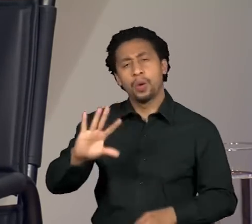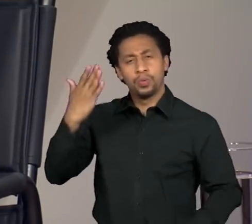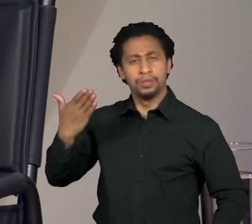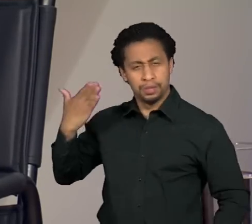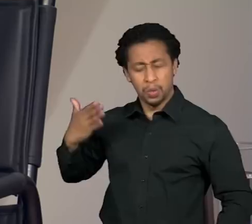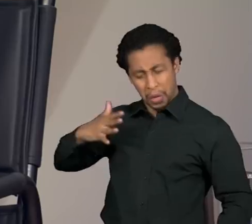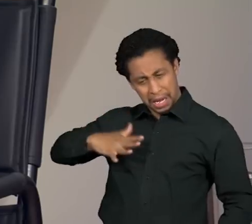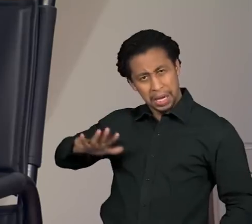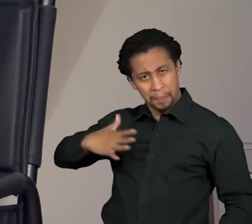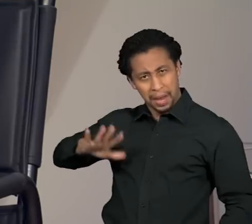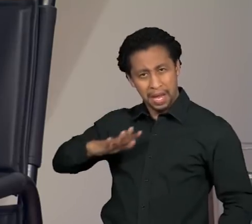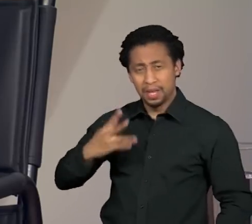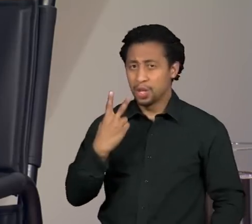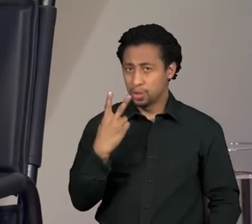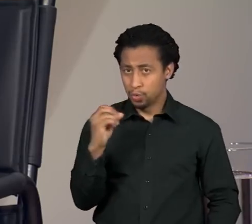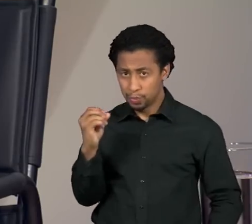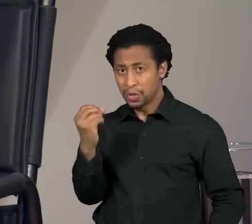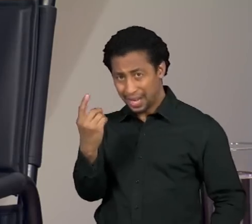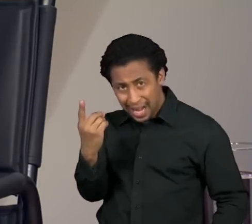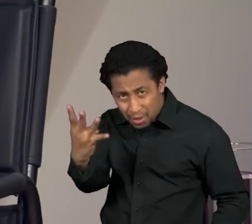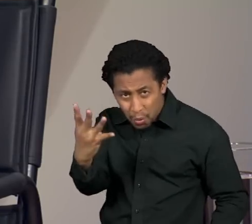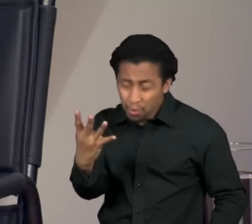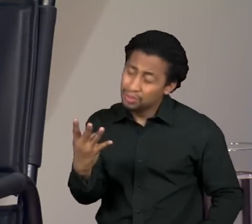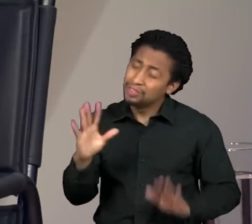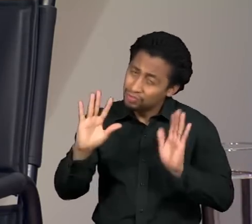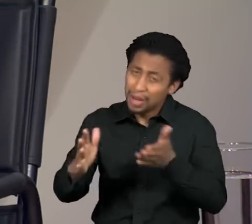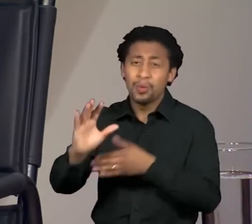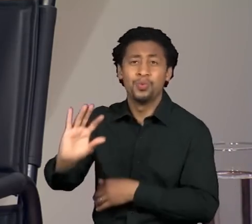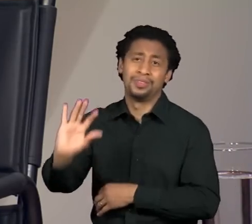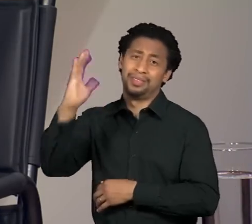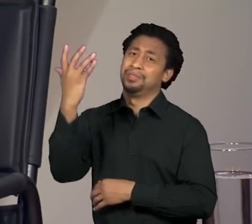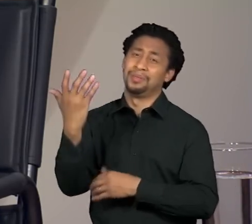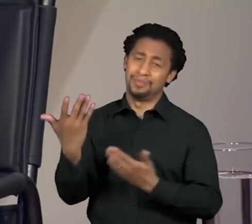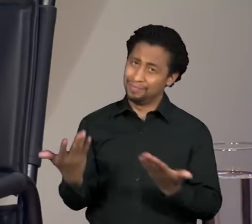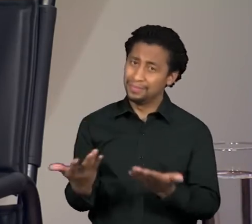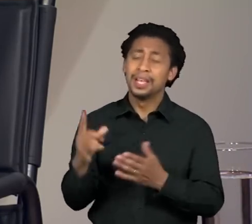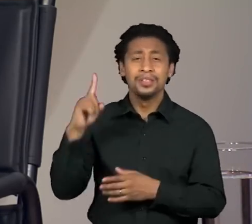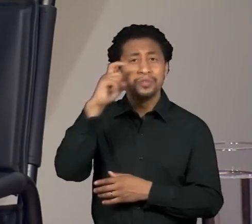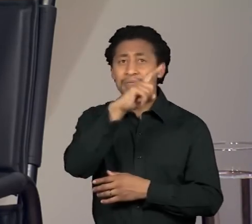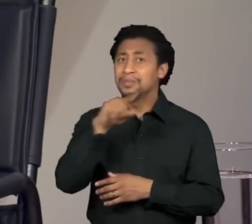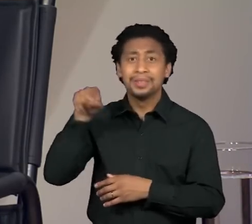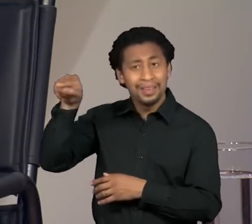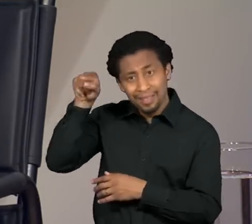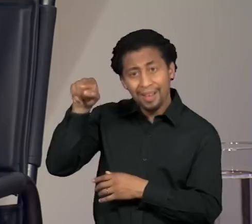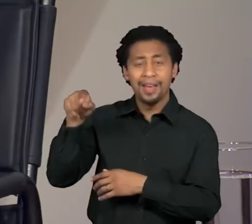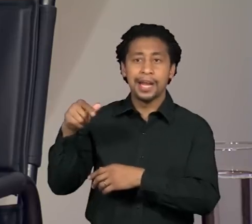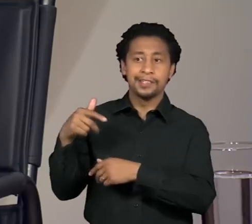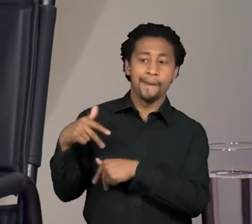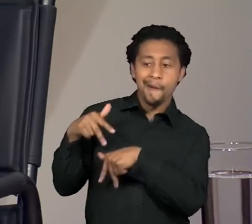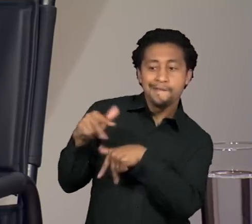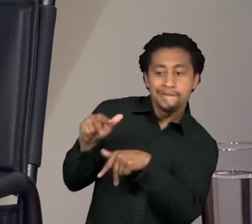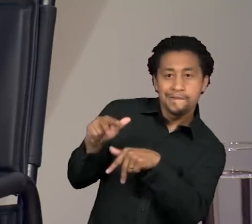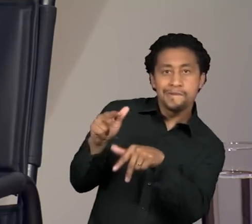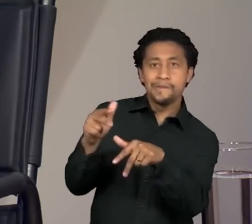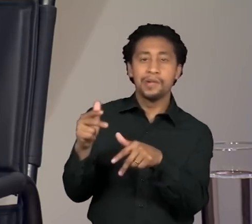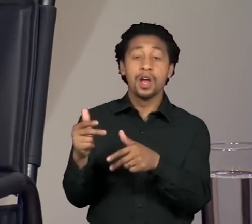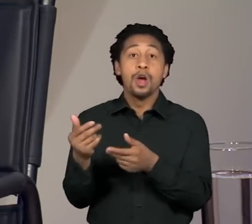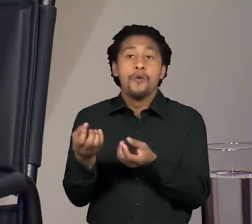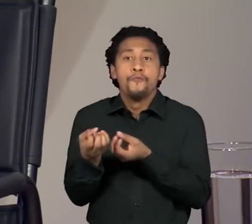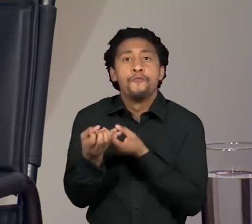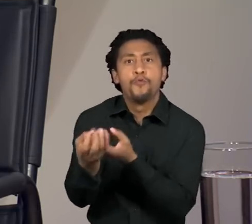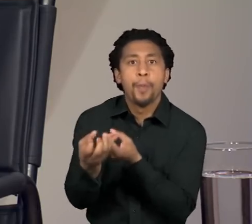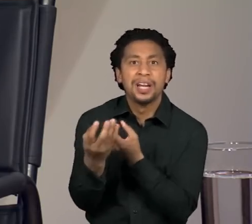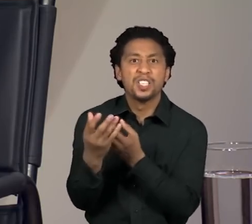2014. Então, no fundo, né, a gente tem toda uma manipulação também da informação, de pintar o Putin como um ditador sanguinário,